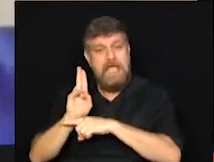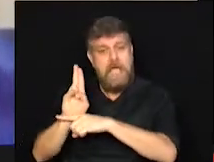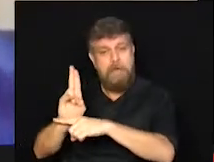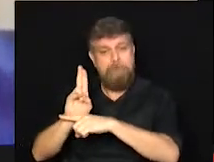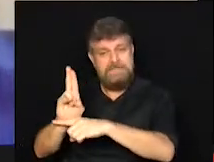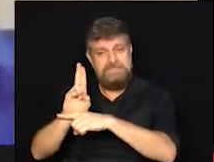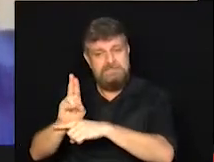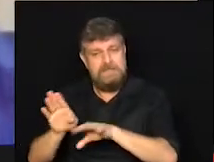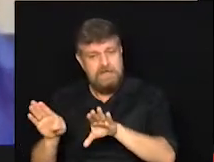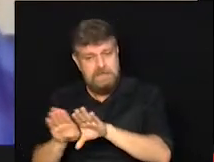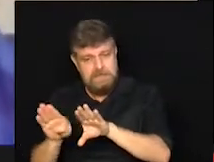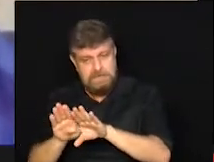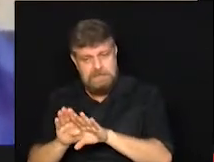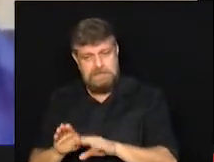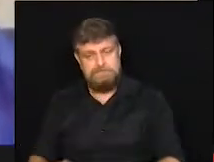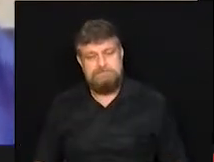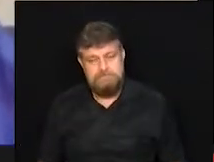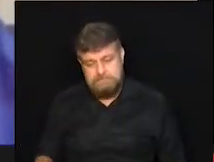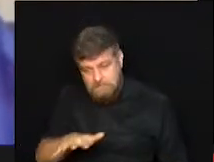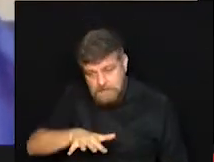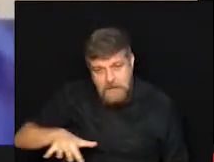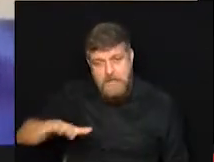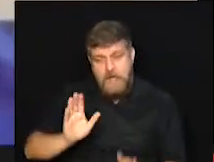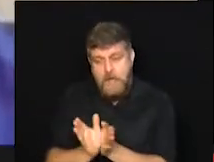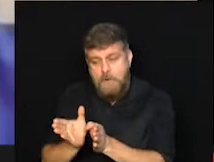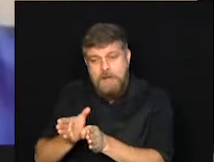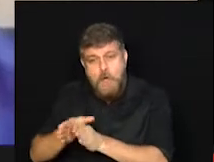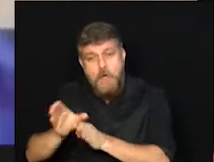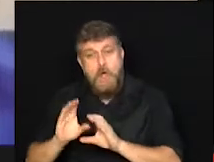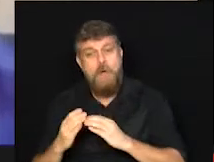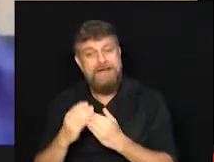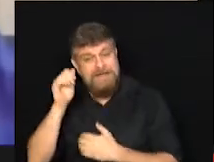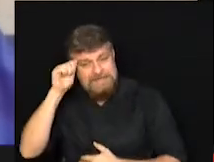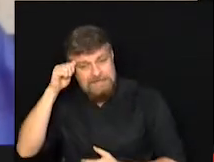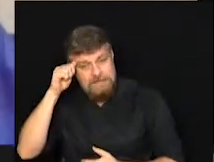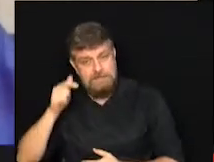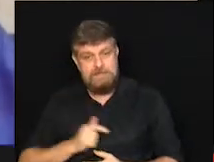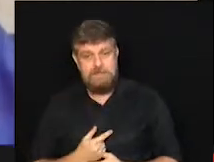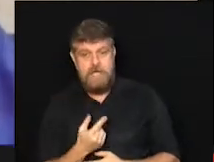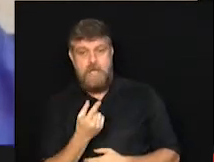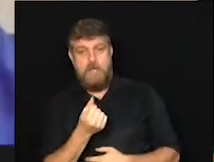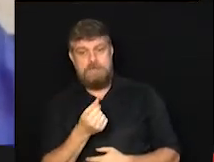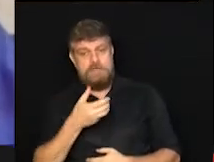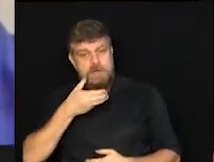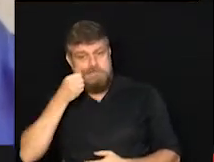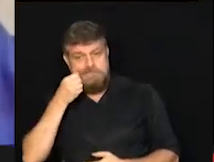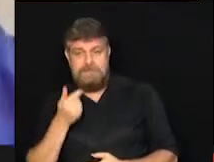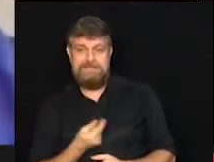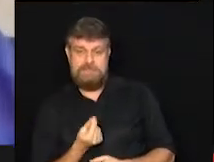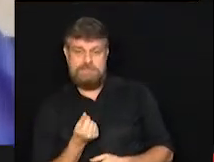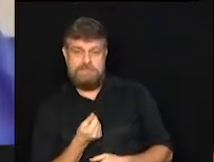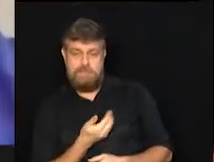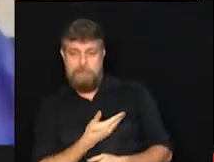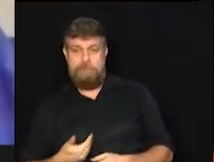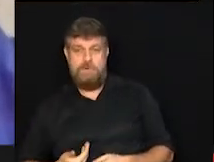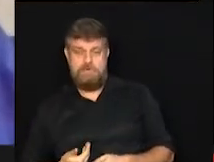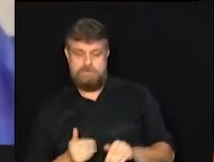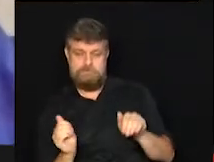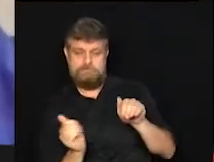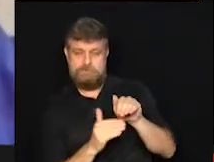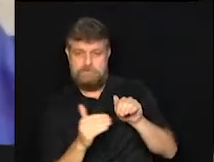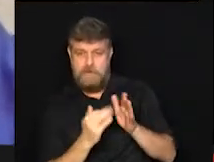representatividade também nesse setor. O que eu destaco é a questão do Fundo de Valorização da Comunidade Negra. O